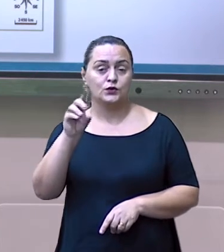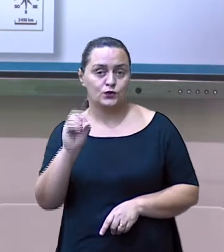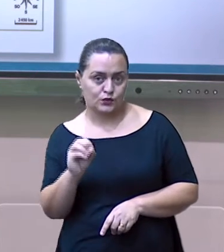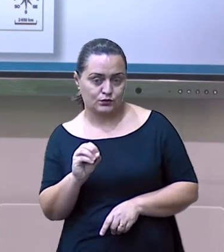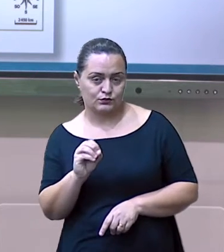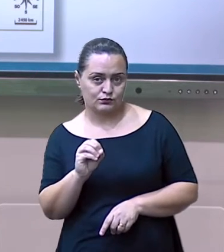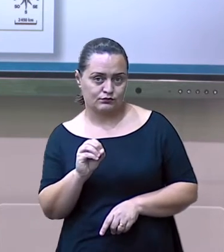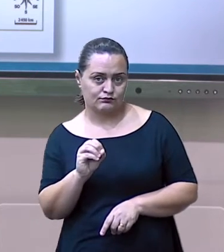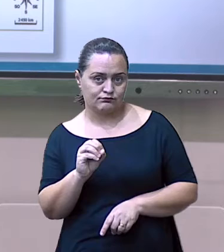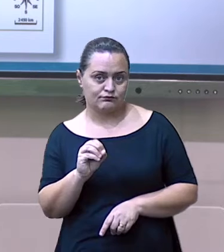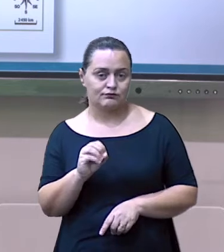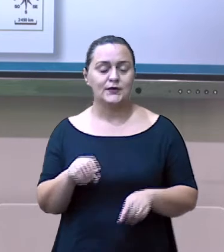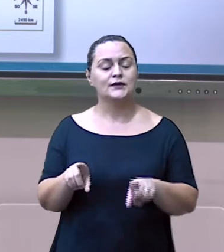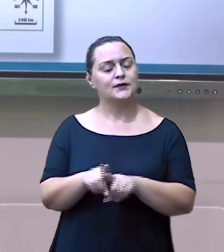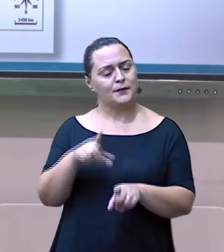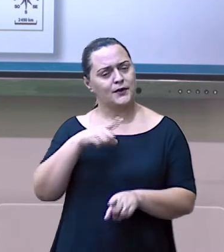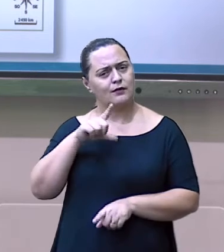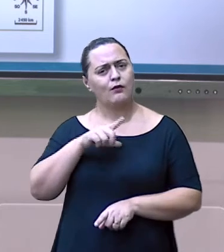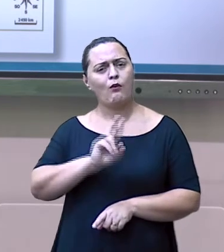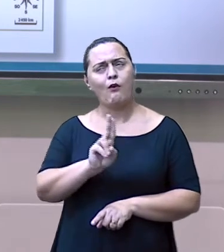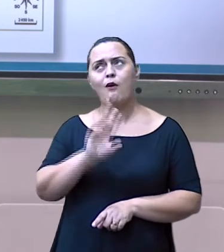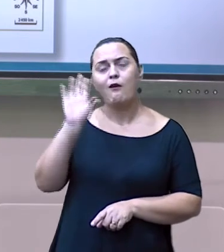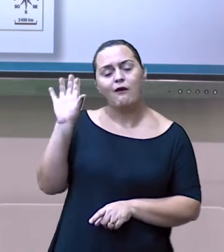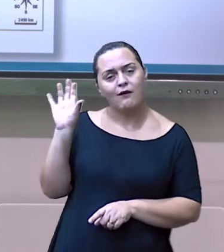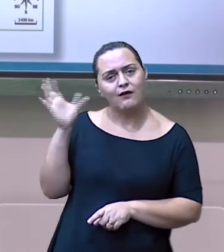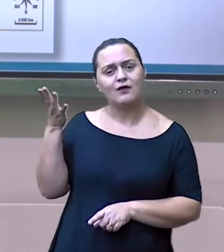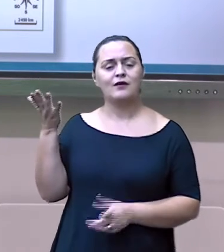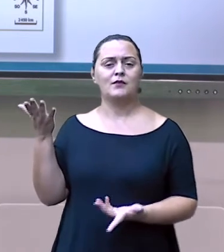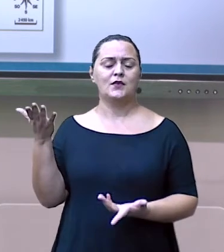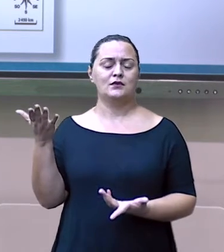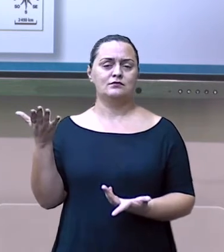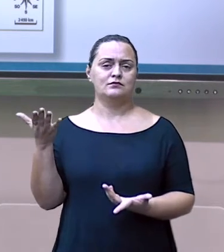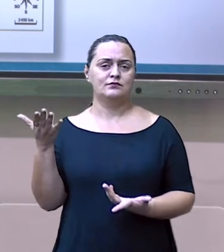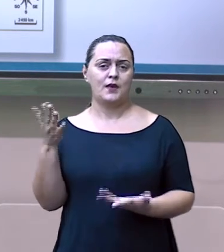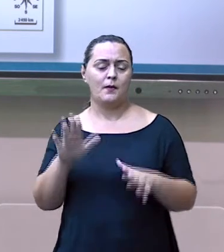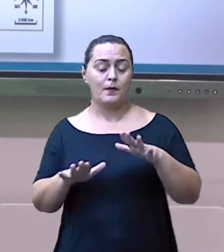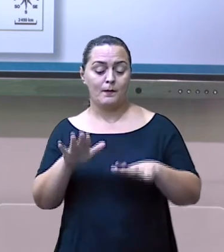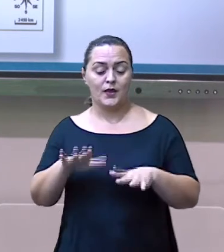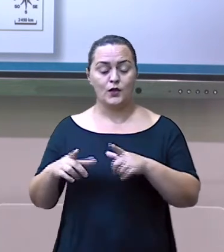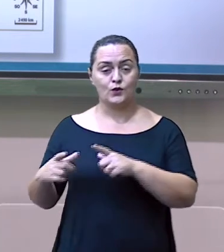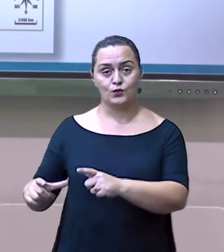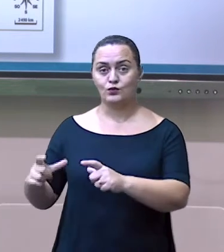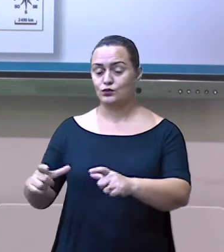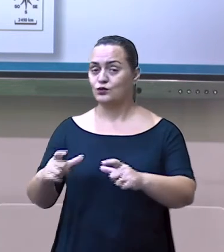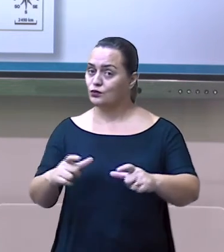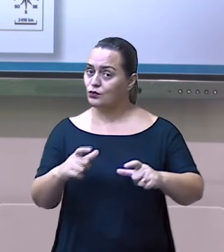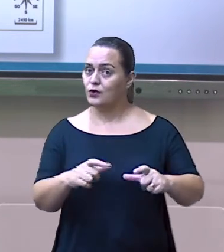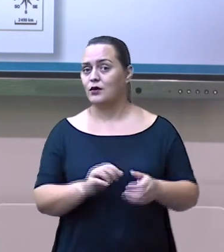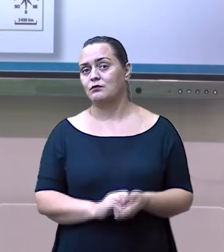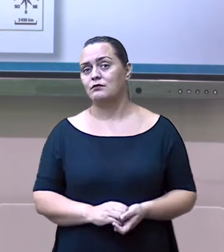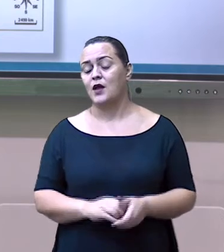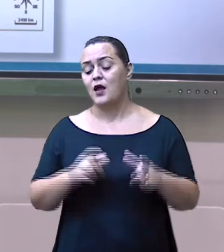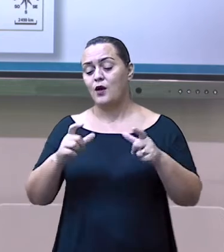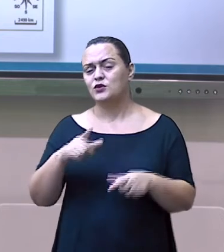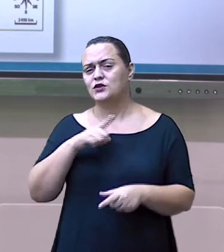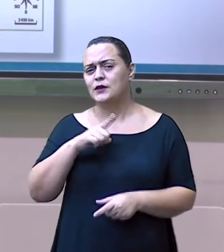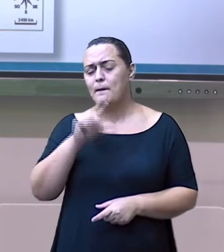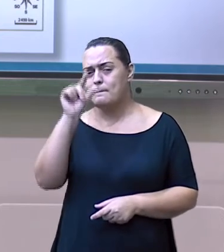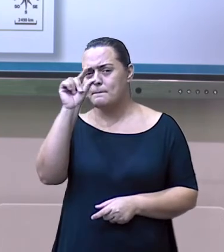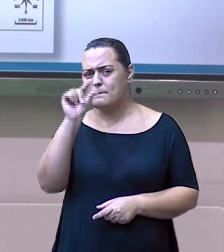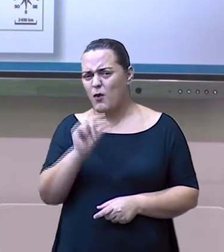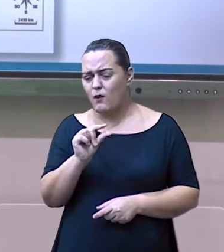quase. Então, nós não temos total falta de água, tá? Existe